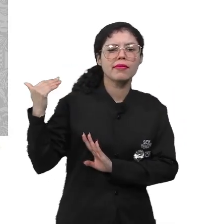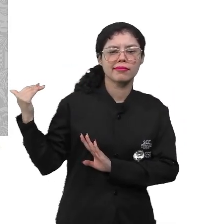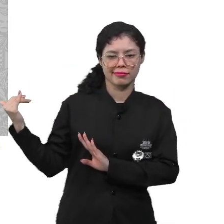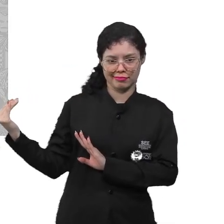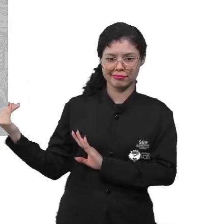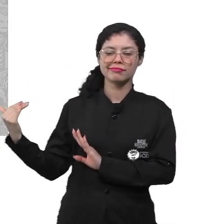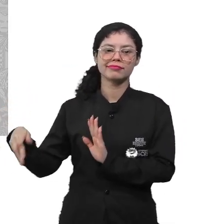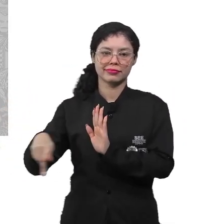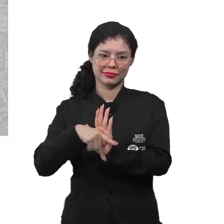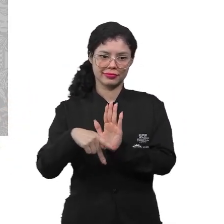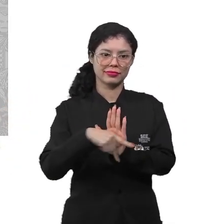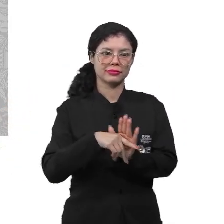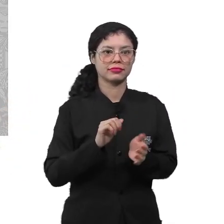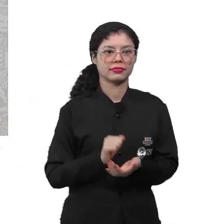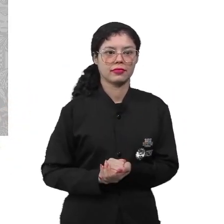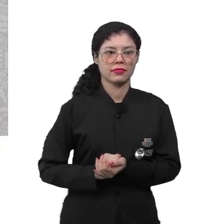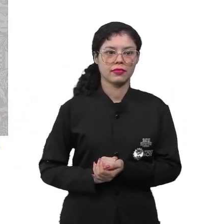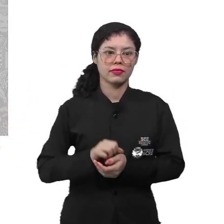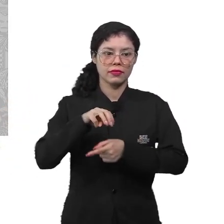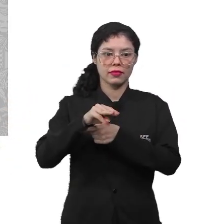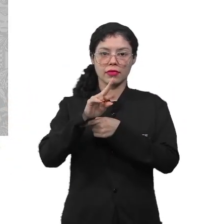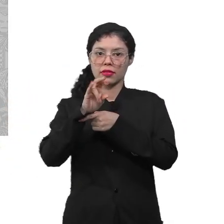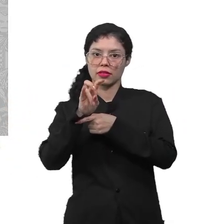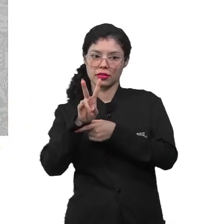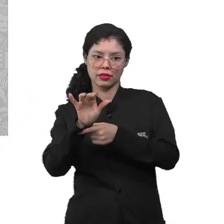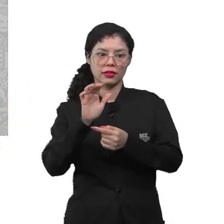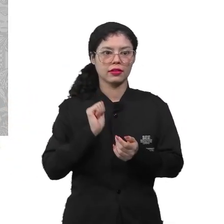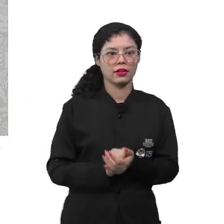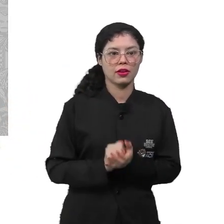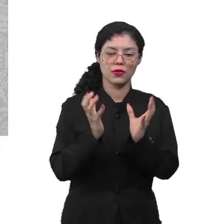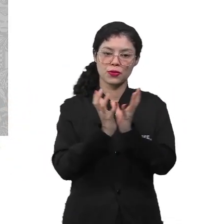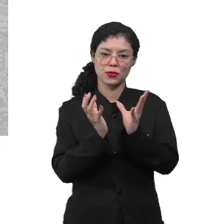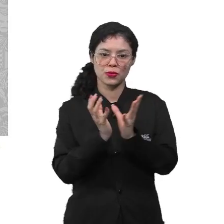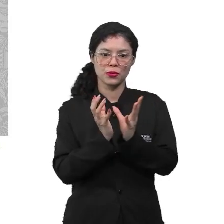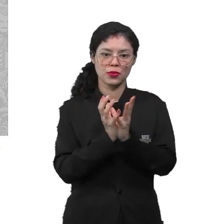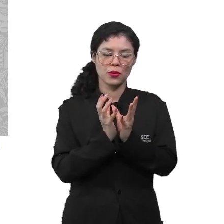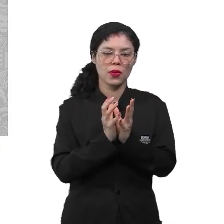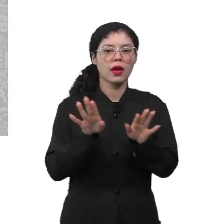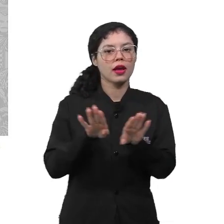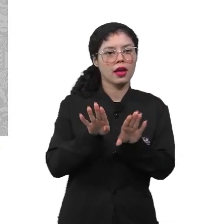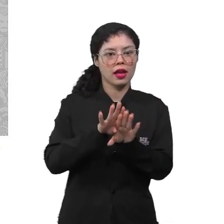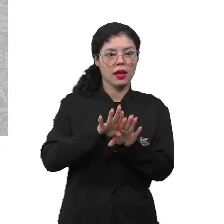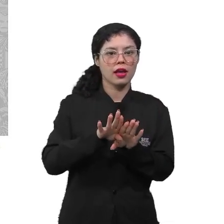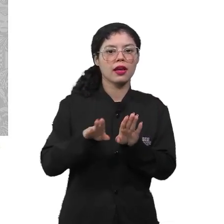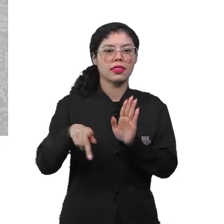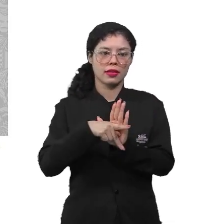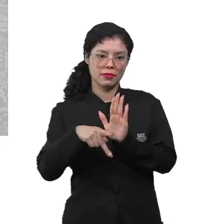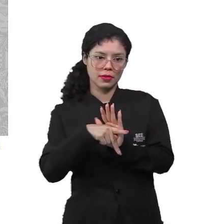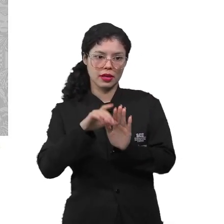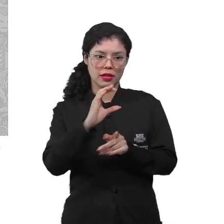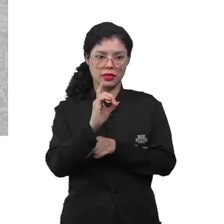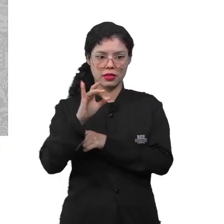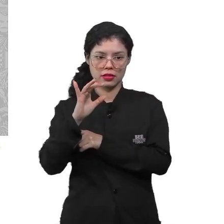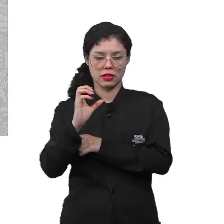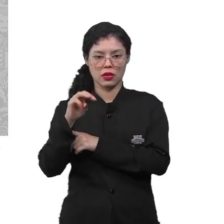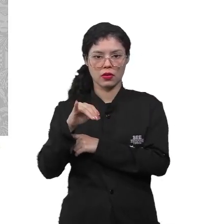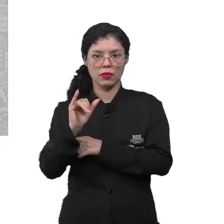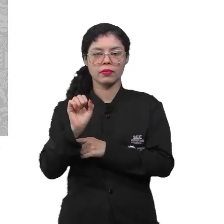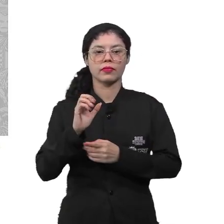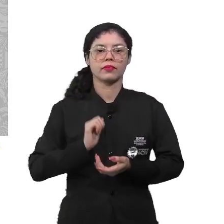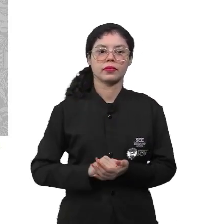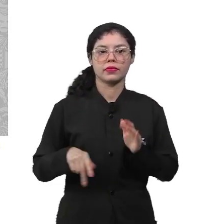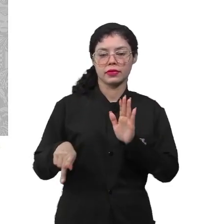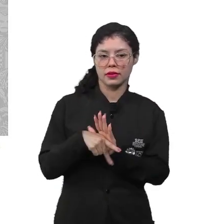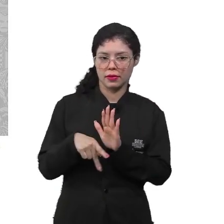famosos dessas histórias, como Marvel, Turma da Mônica, DC Com. Então esses são exemplos famosos,